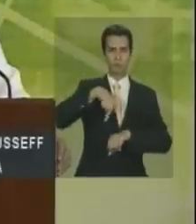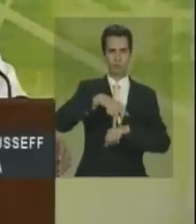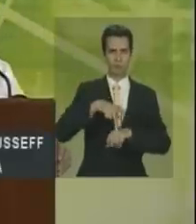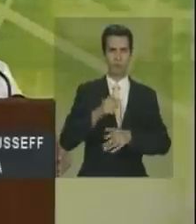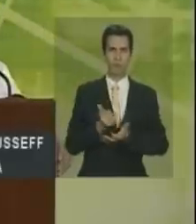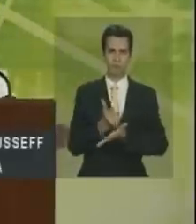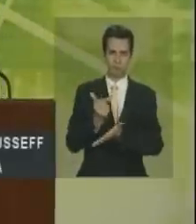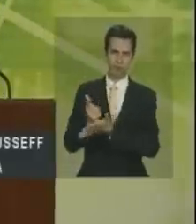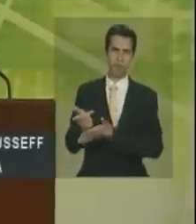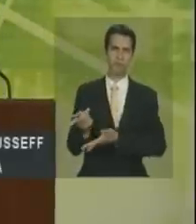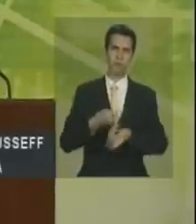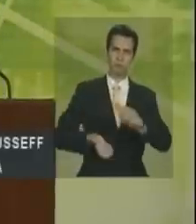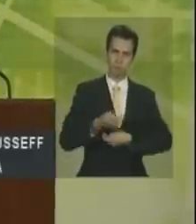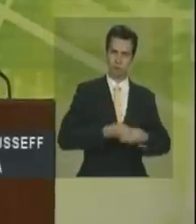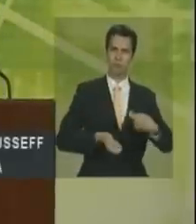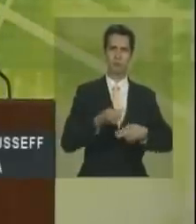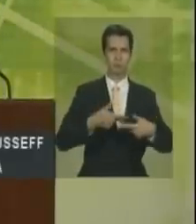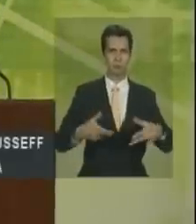é possível